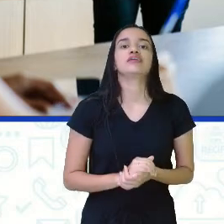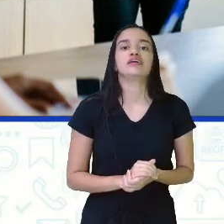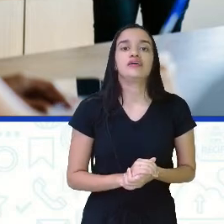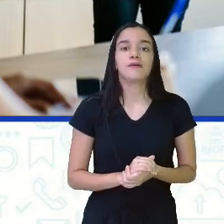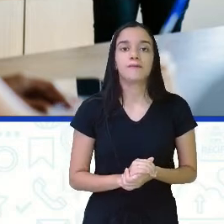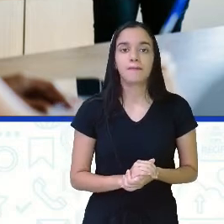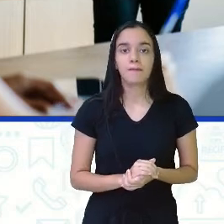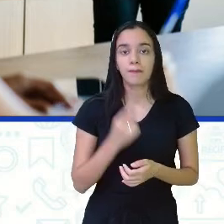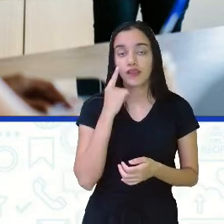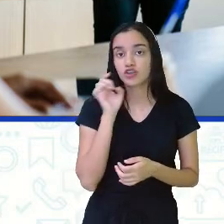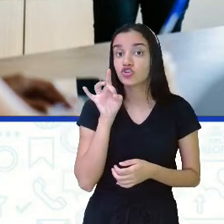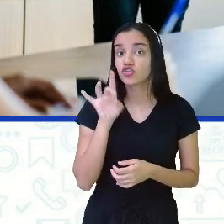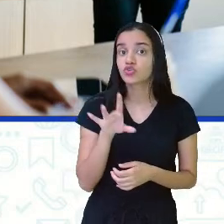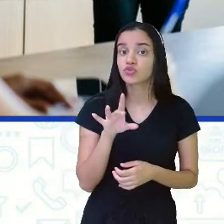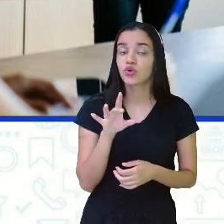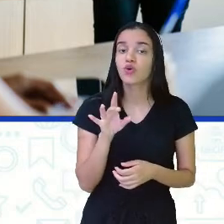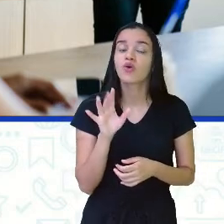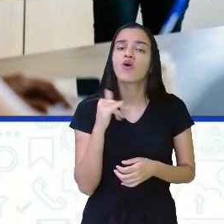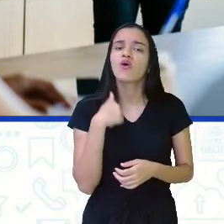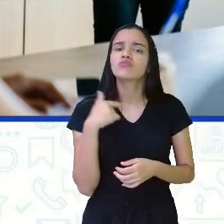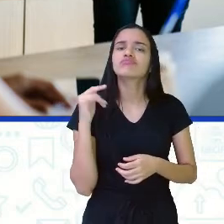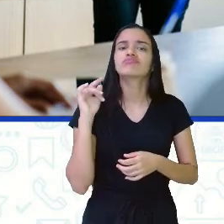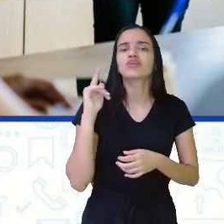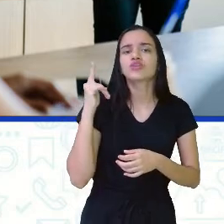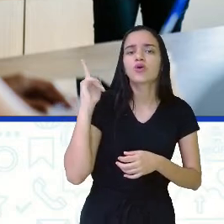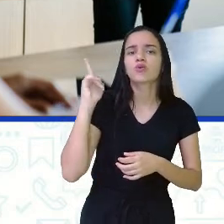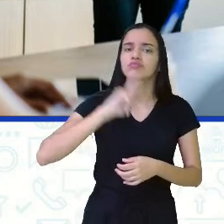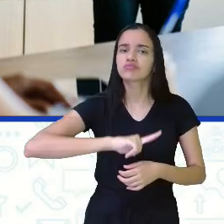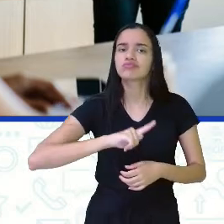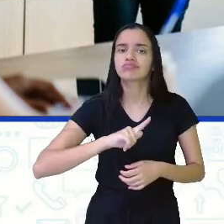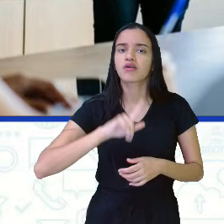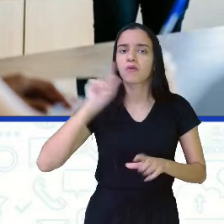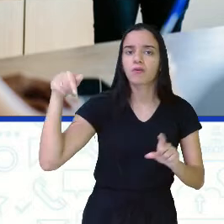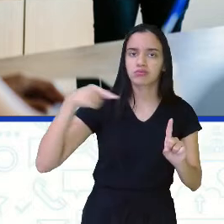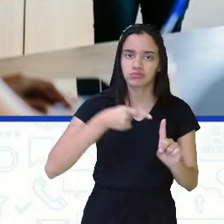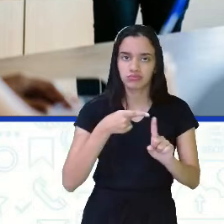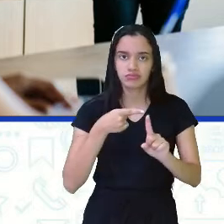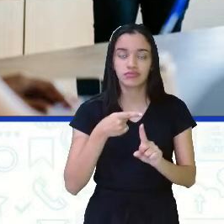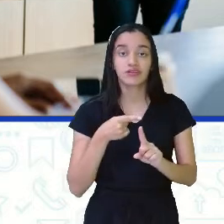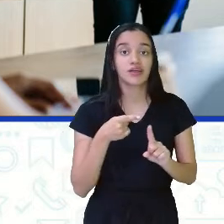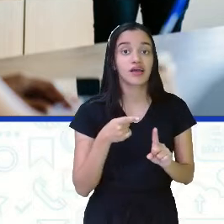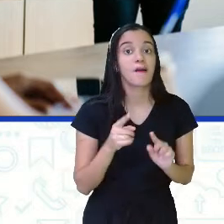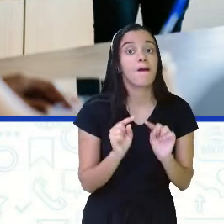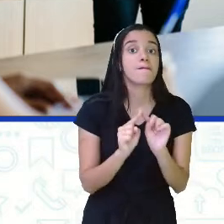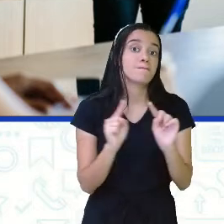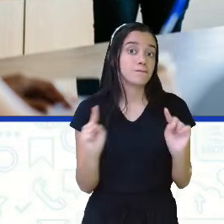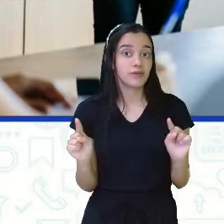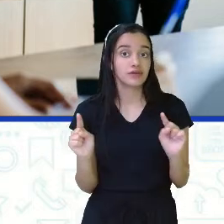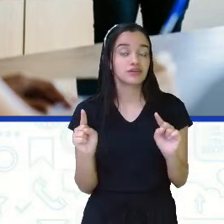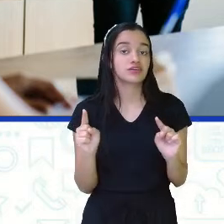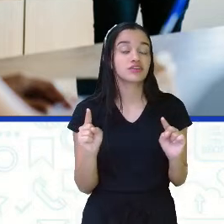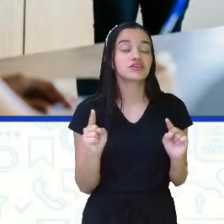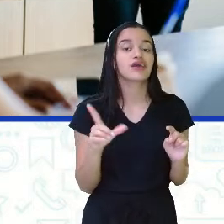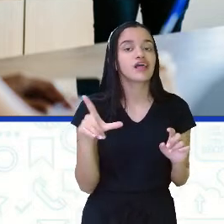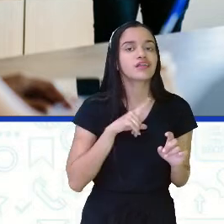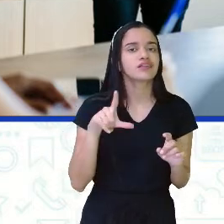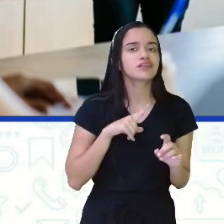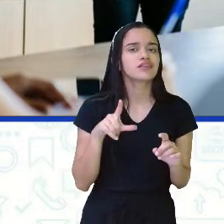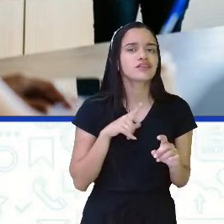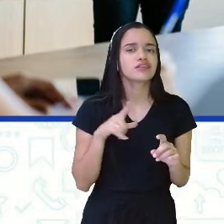né? Só deste modo conseguirá cumprir com seus objetivos. Caso contrário, corre o risco de